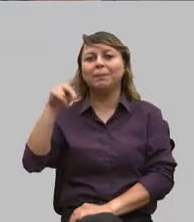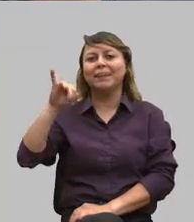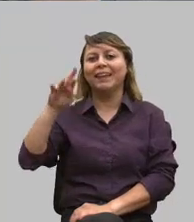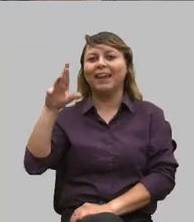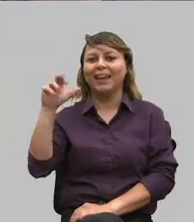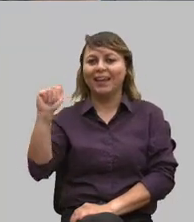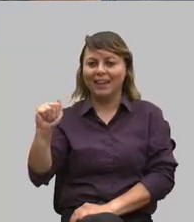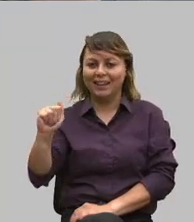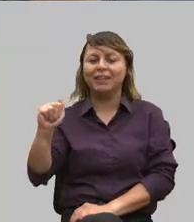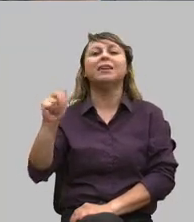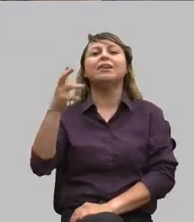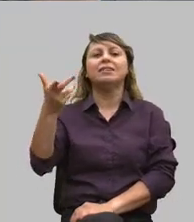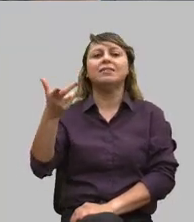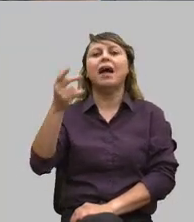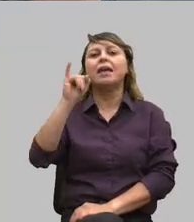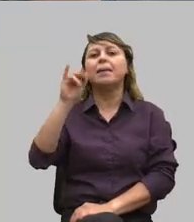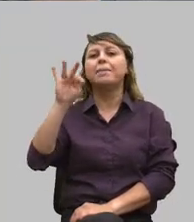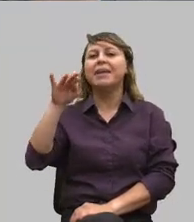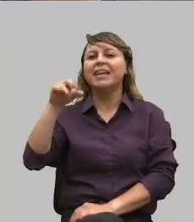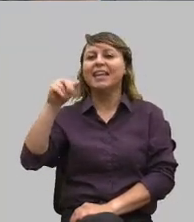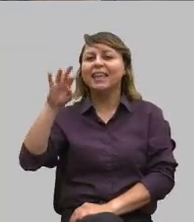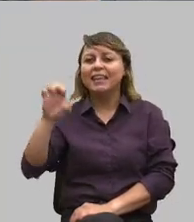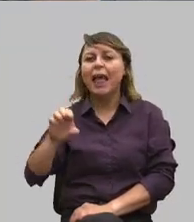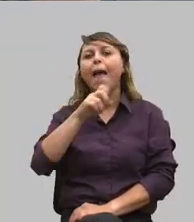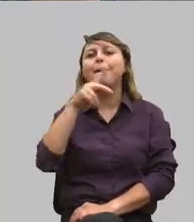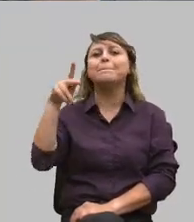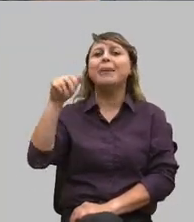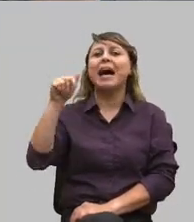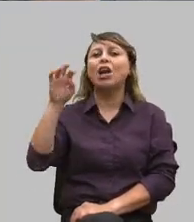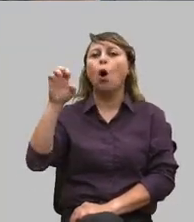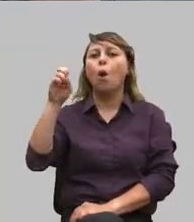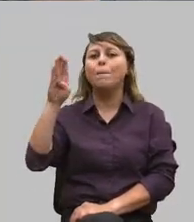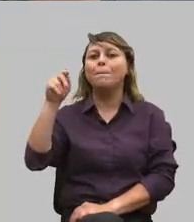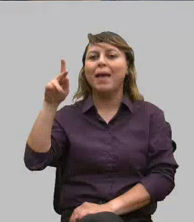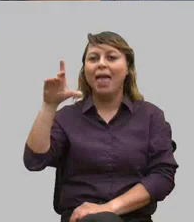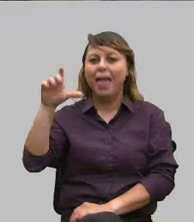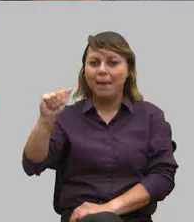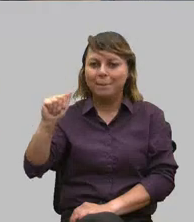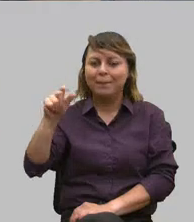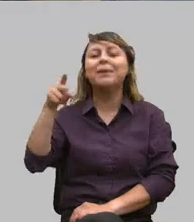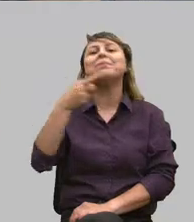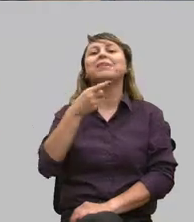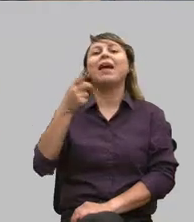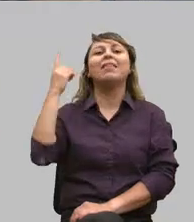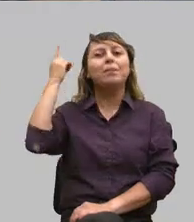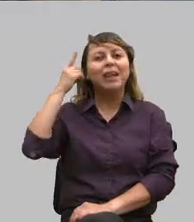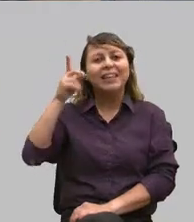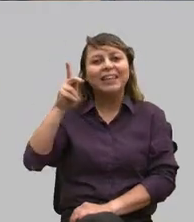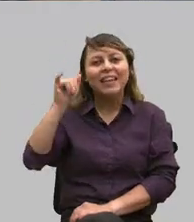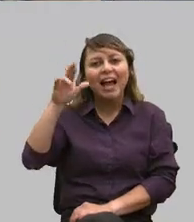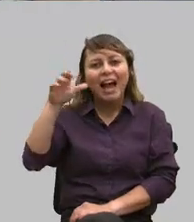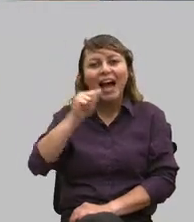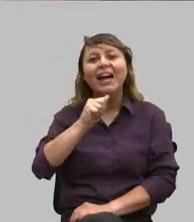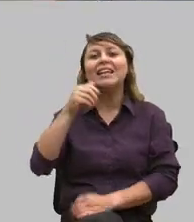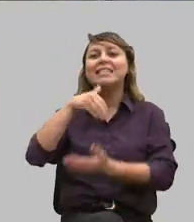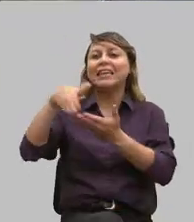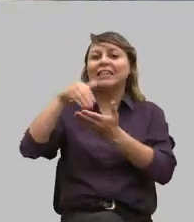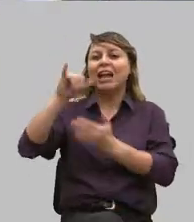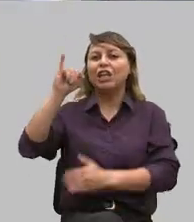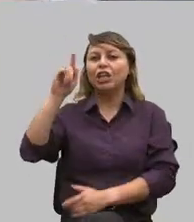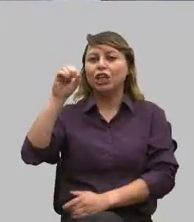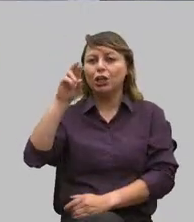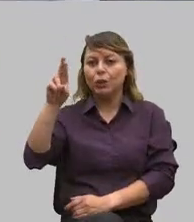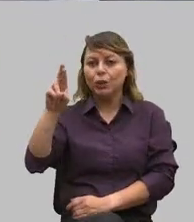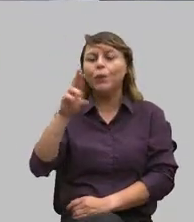sarz de Birité a nossa região ali do Vale do paropeba deputada Quiara secretário Igor e secretário